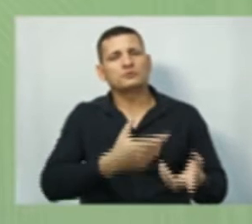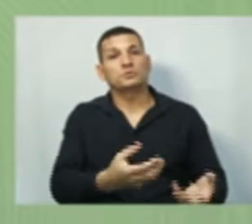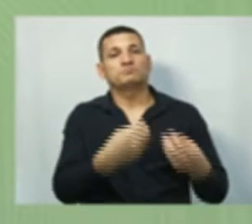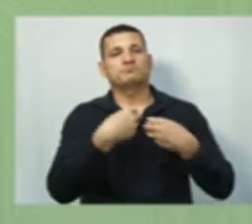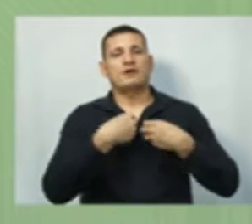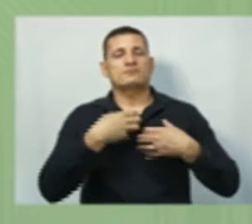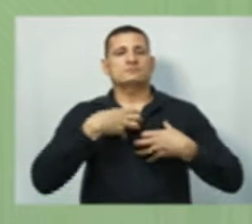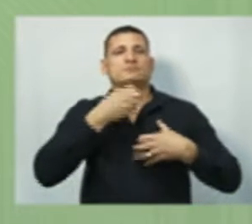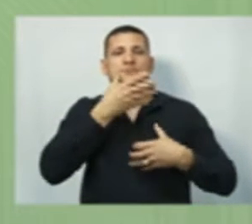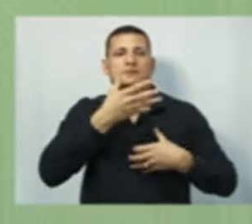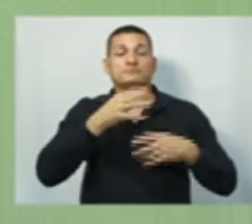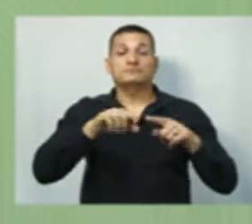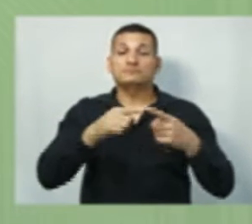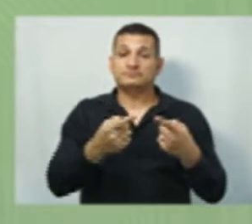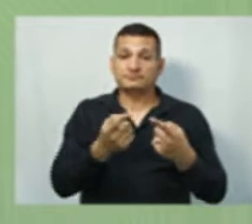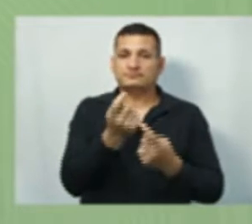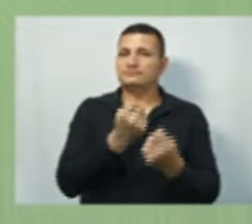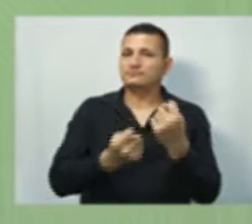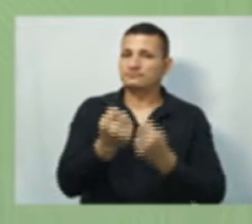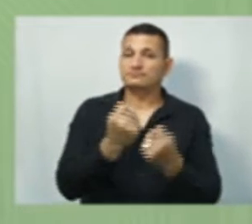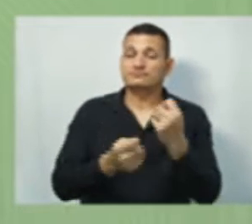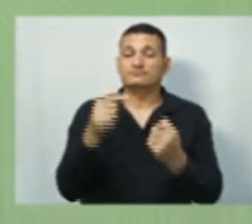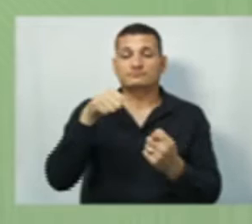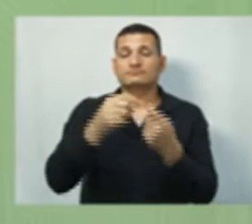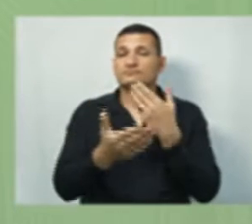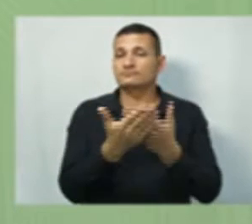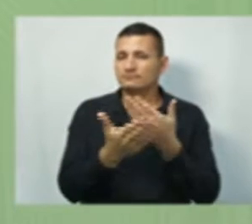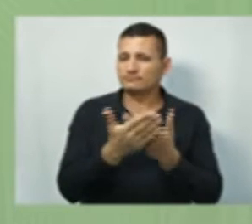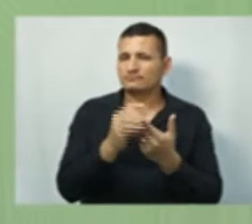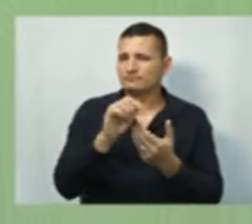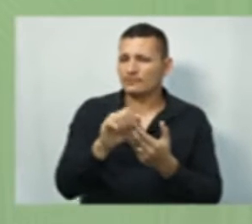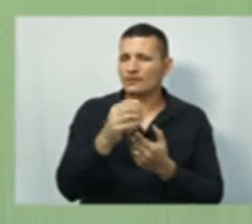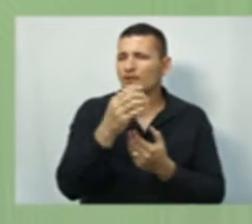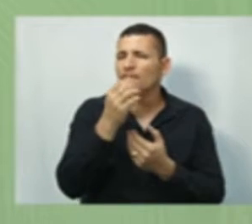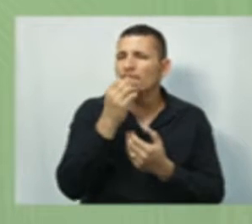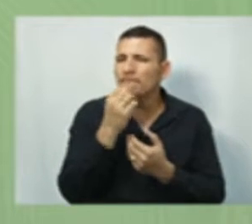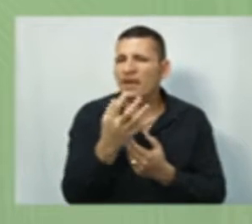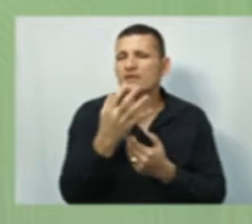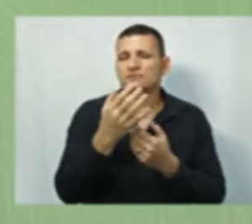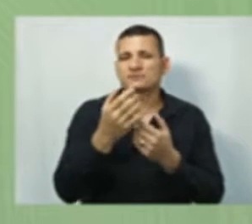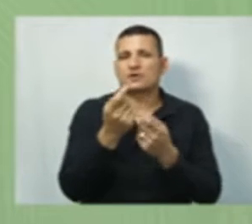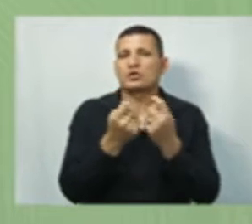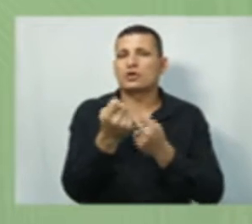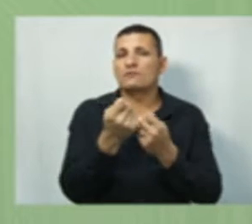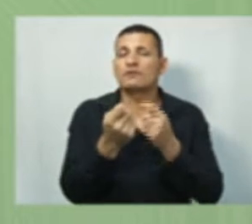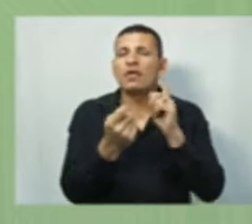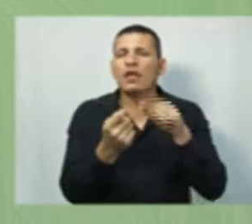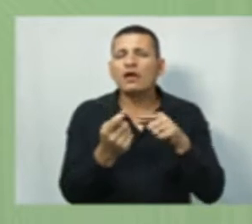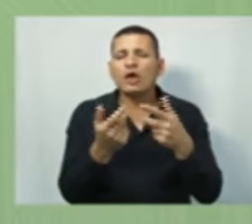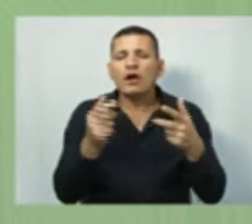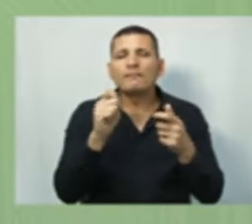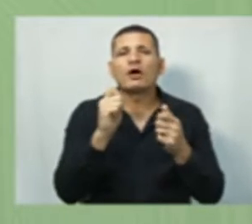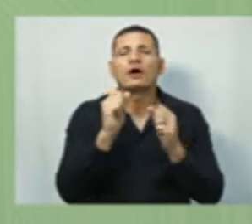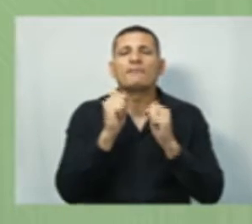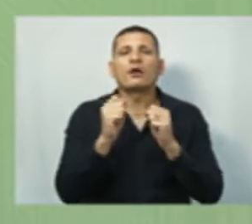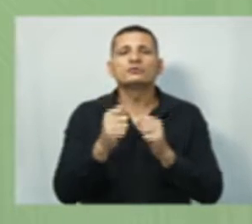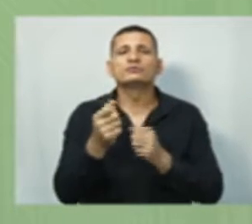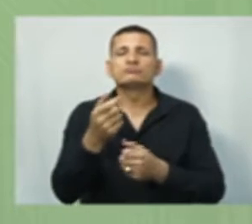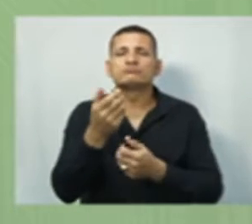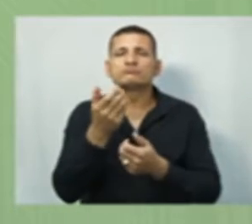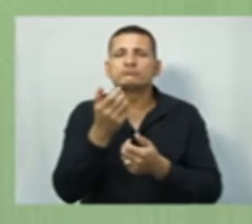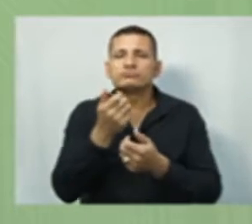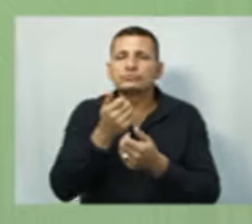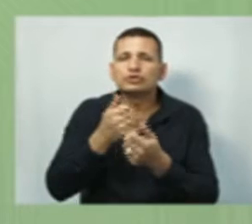Mas a economia estuda os bens econômicos, que são as coisas que podem ser trocadas. Trocadas no sentido